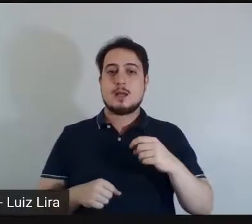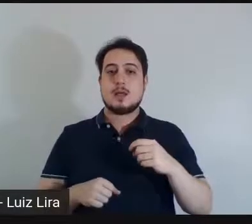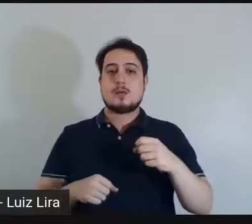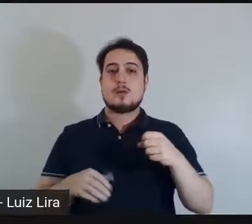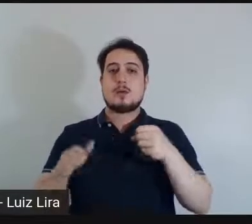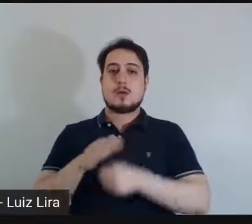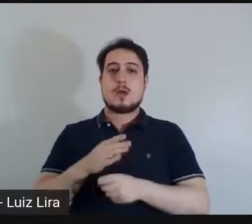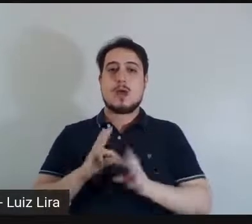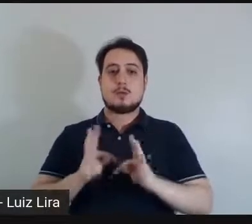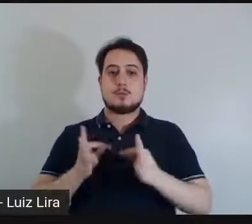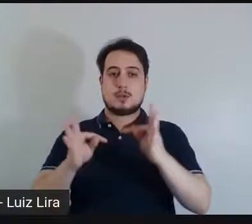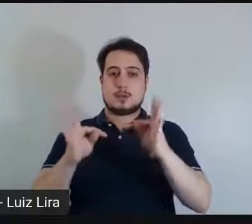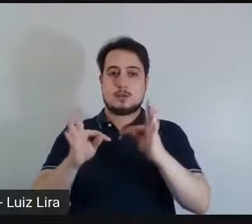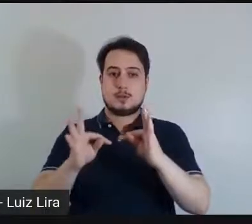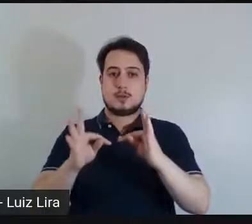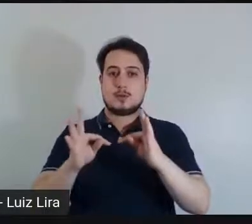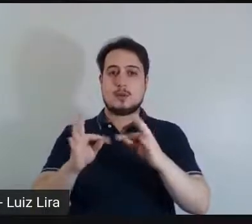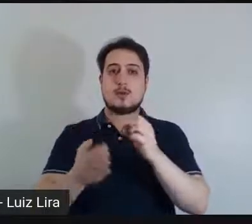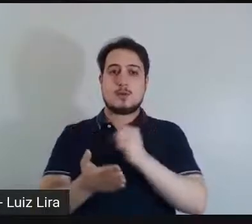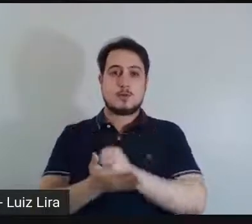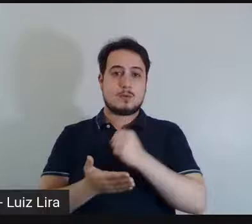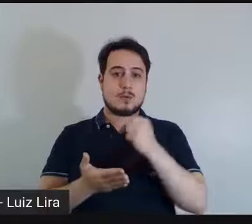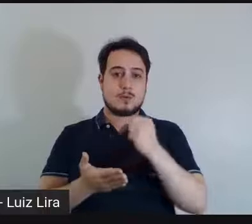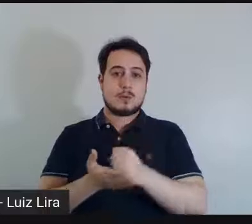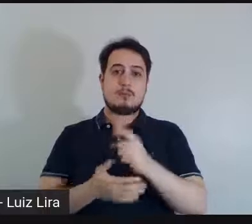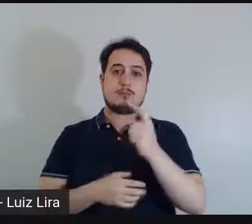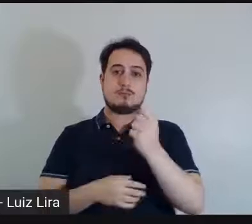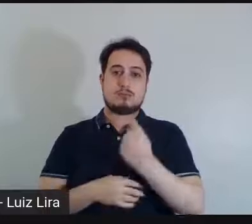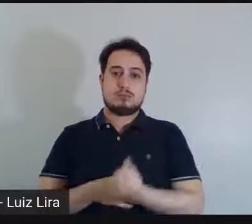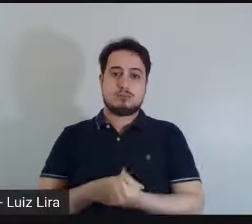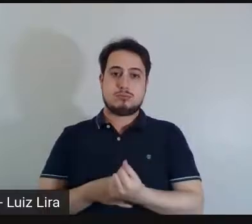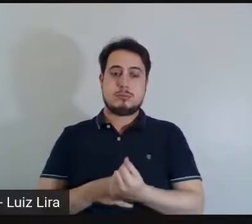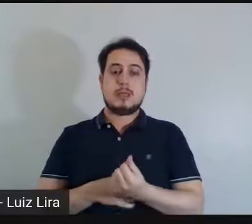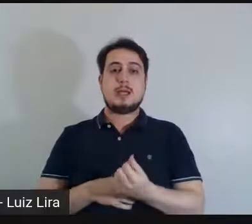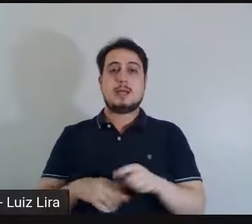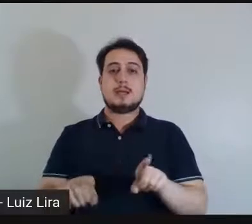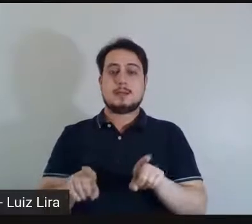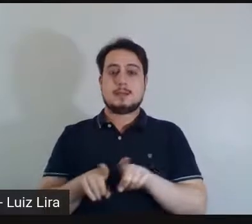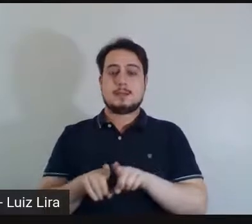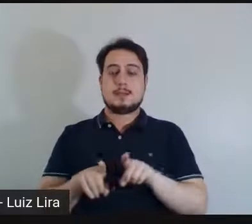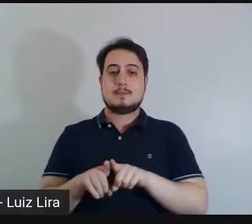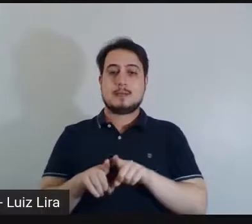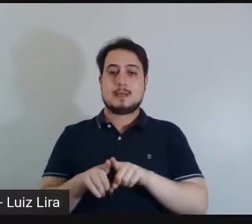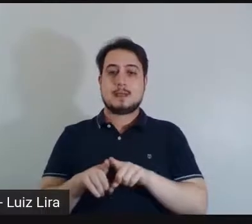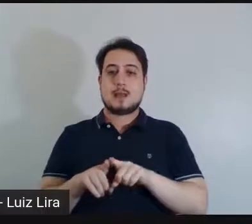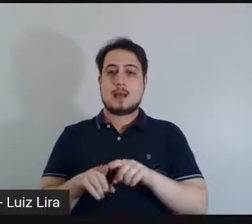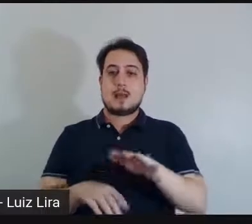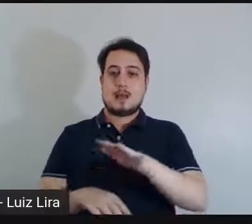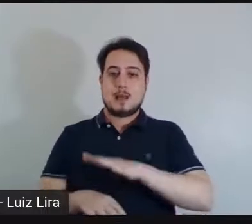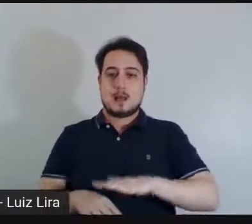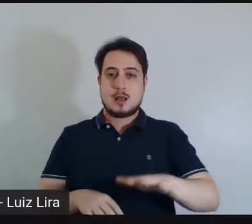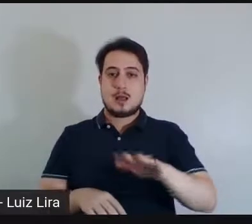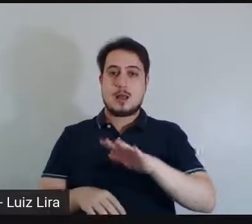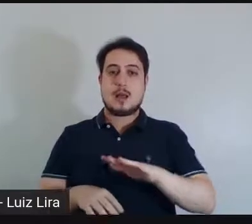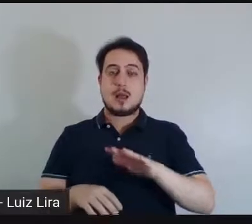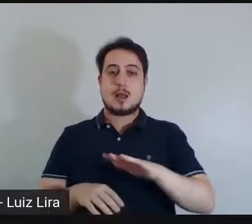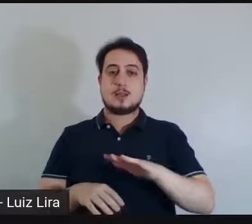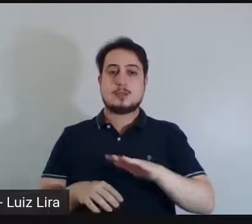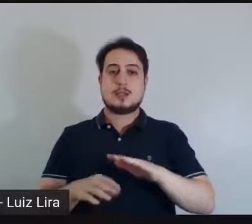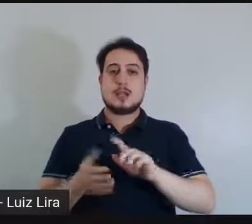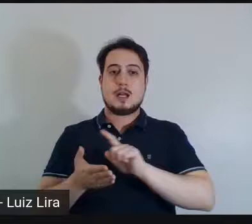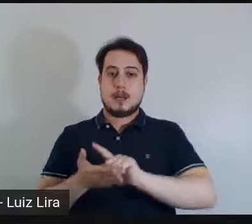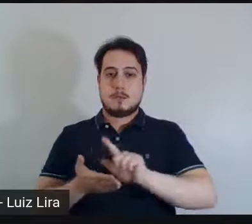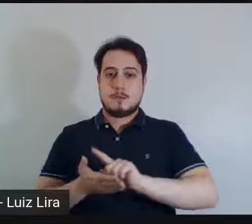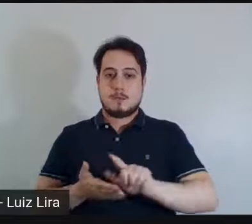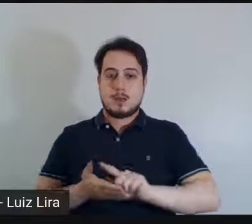então ficaria um contrato mais barato. E o contrato de limpeza, eu acho que é um contrato muito peculiar, porque eu acho que